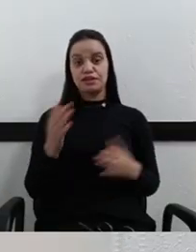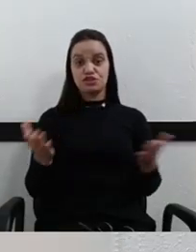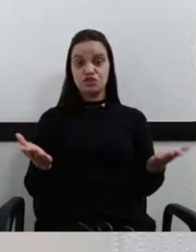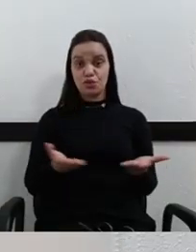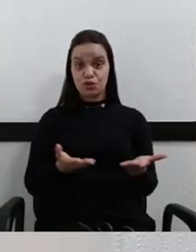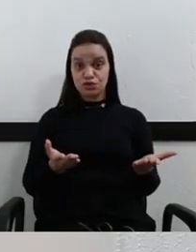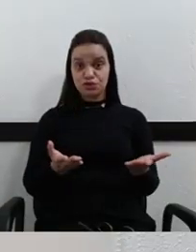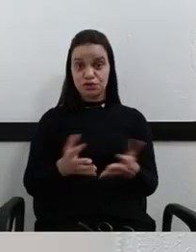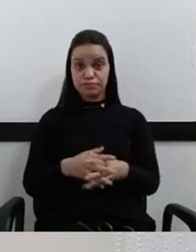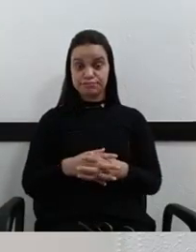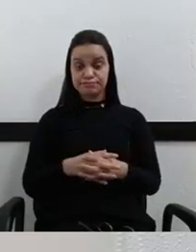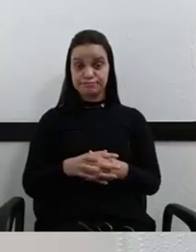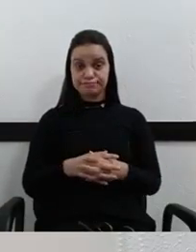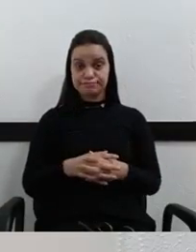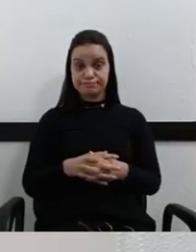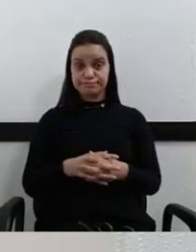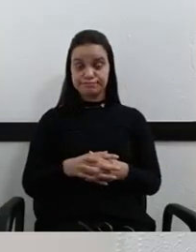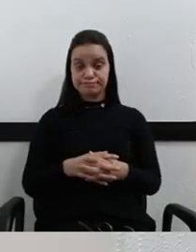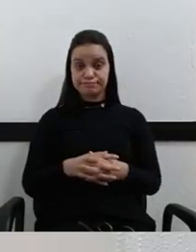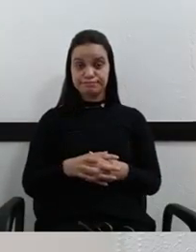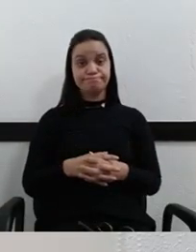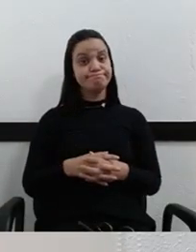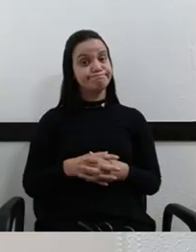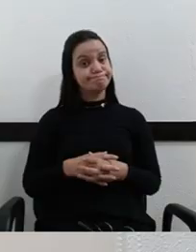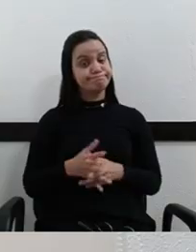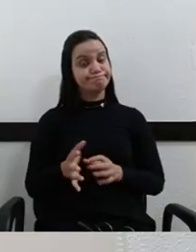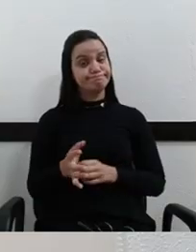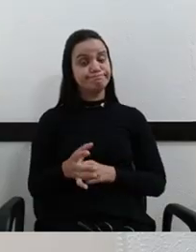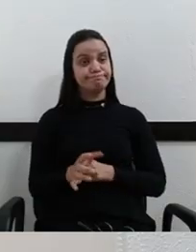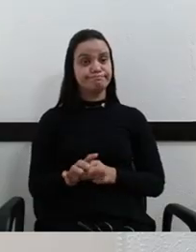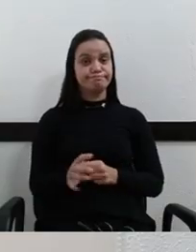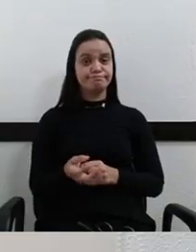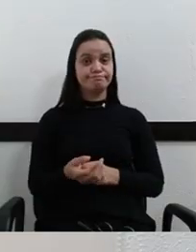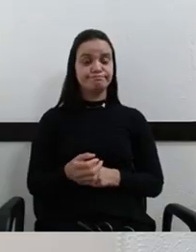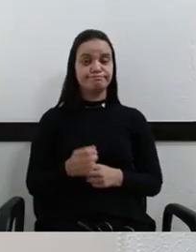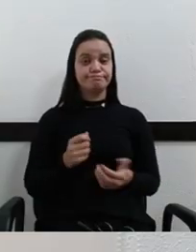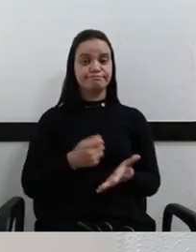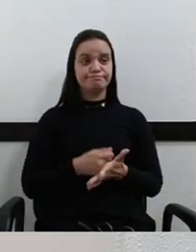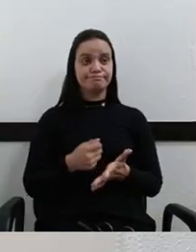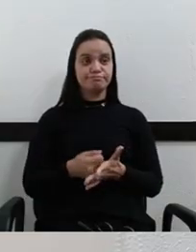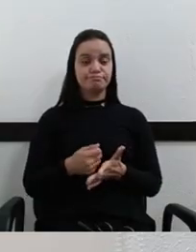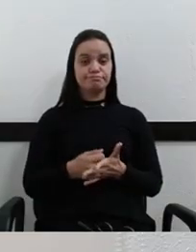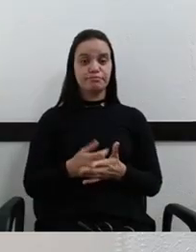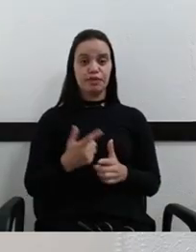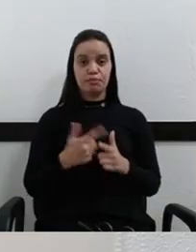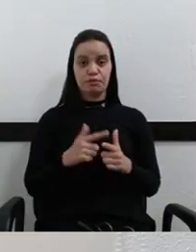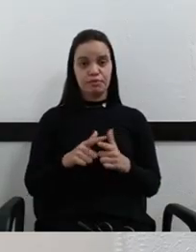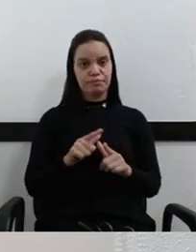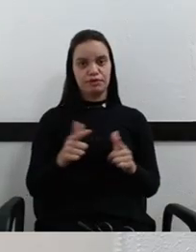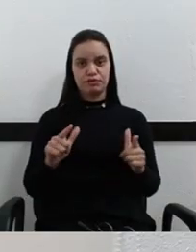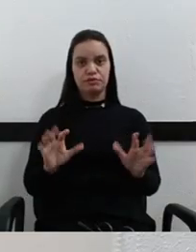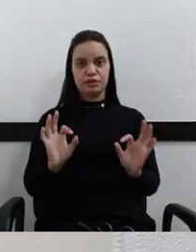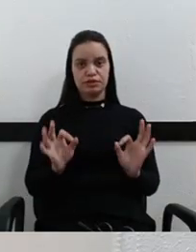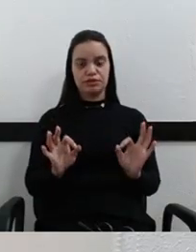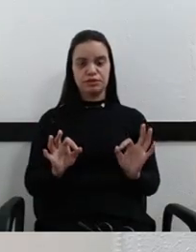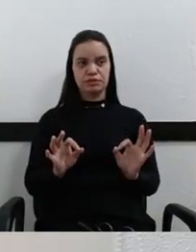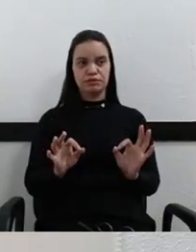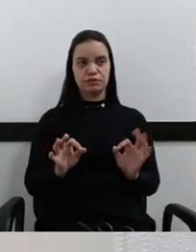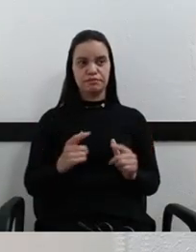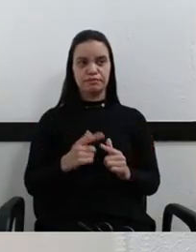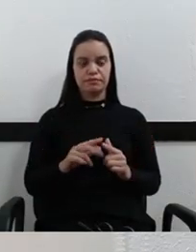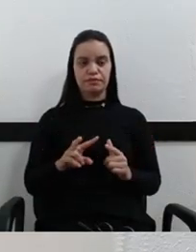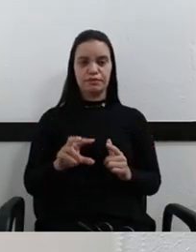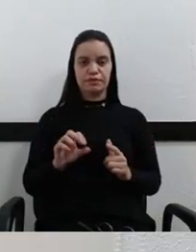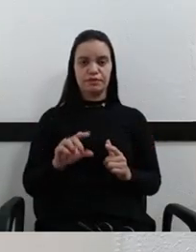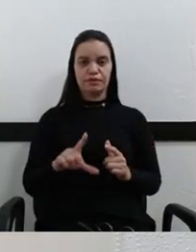hoje, né? Essa era a problemática. Nas compensações indenizadas, esse problema não tem, né? Porque ele é valor